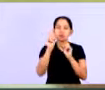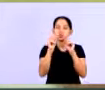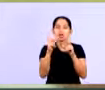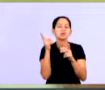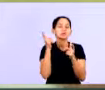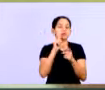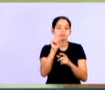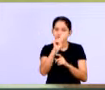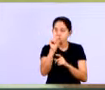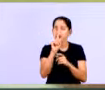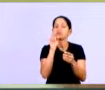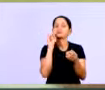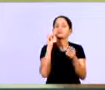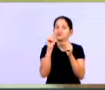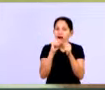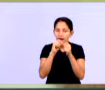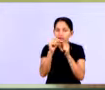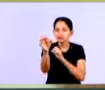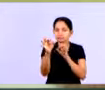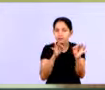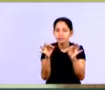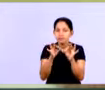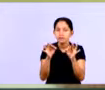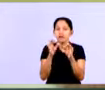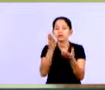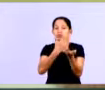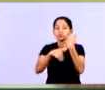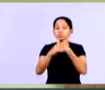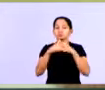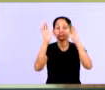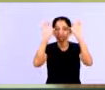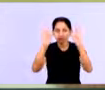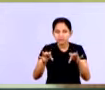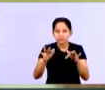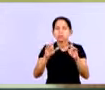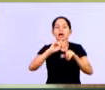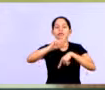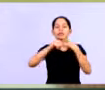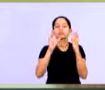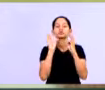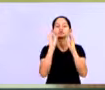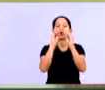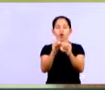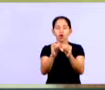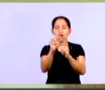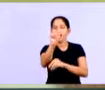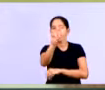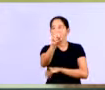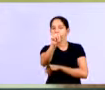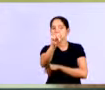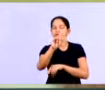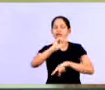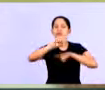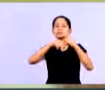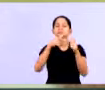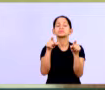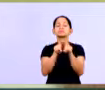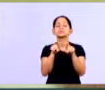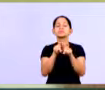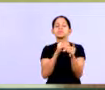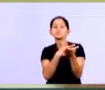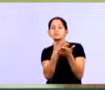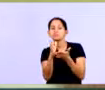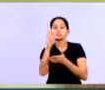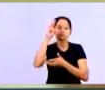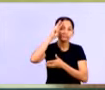desistam. Faça a atividade agora no final de semana, termine de finalizar e poste na segunda-feira ou ainda nos primeiros momentos da